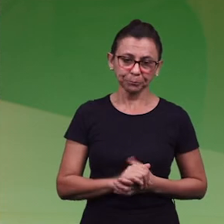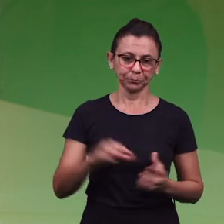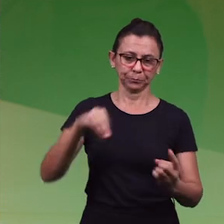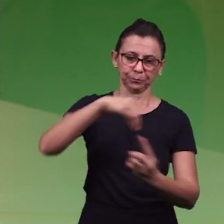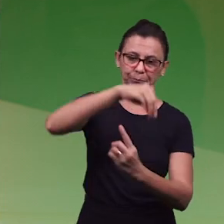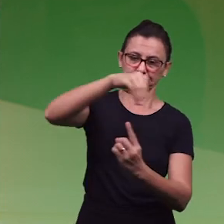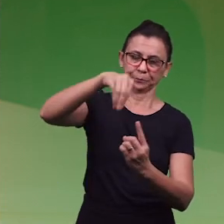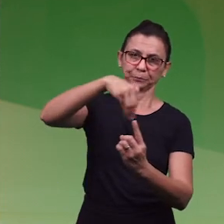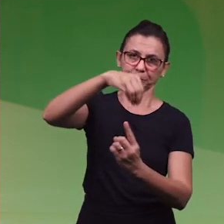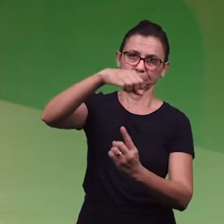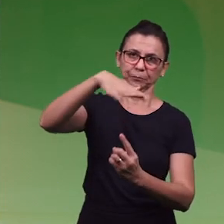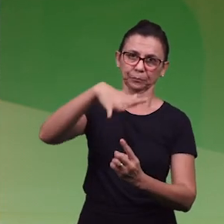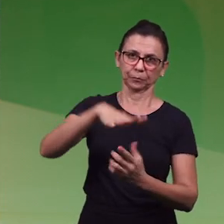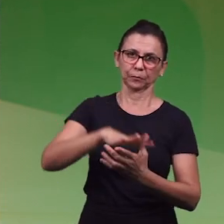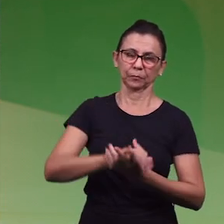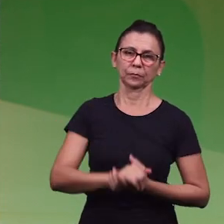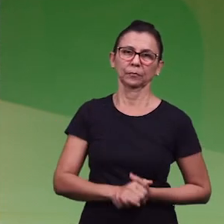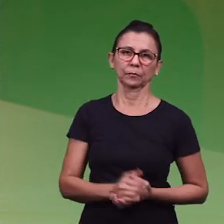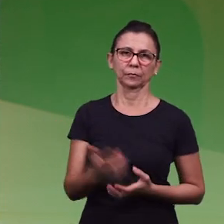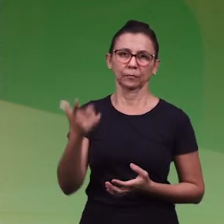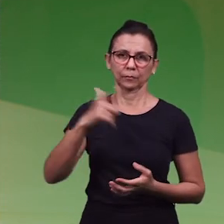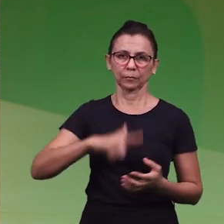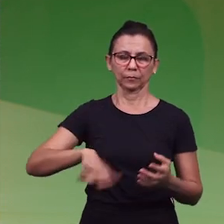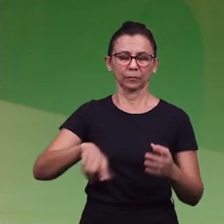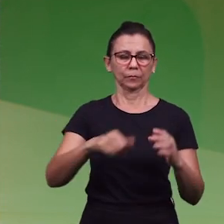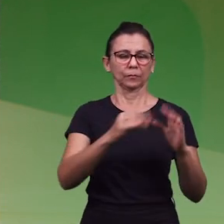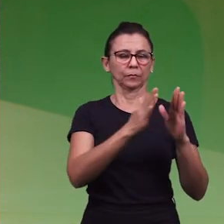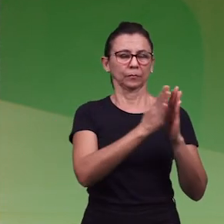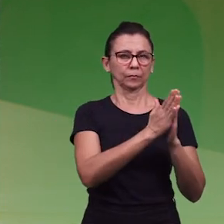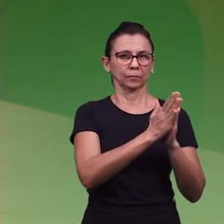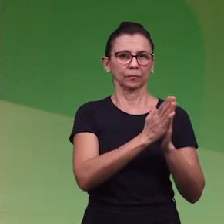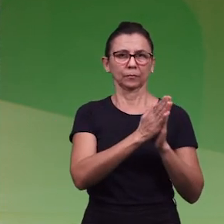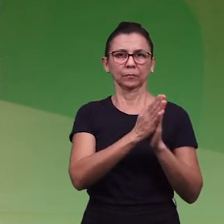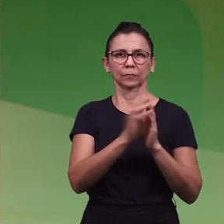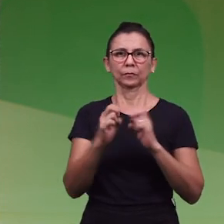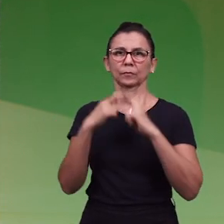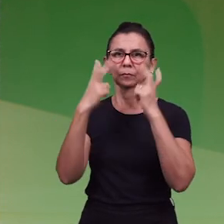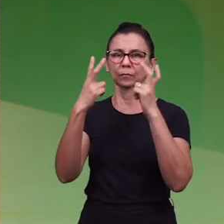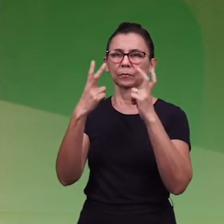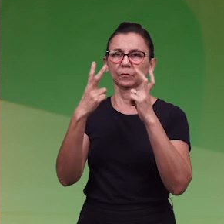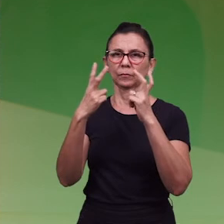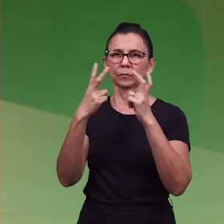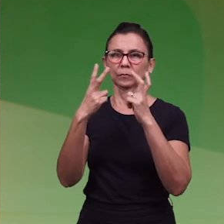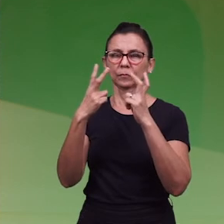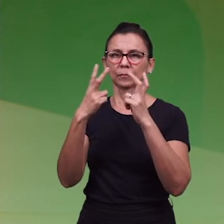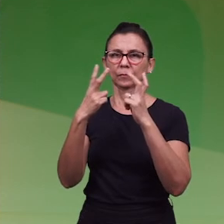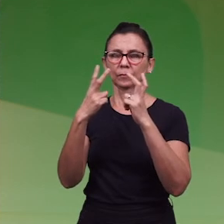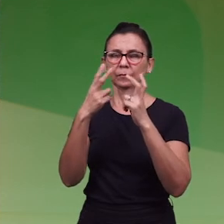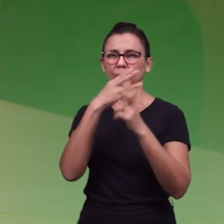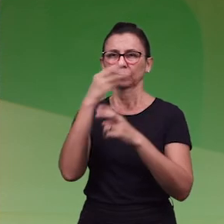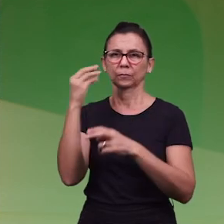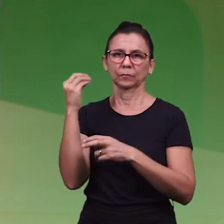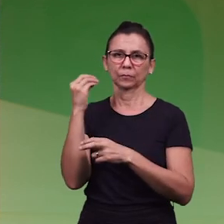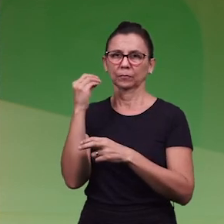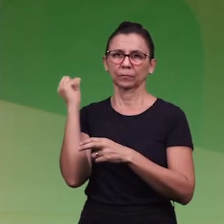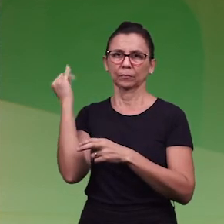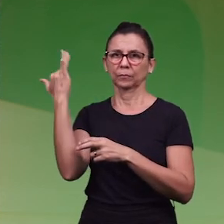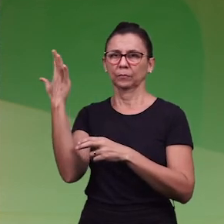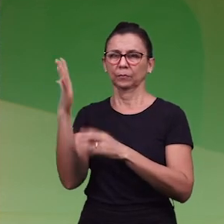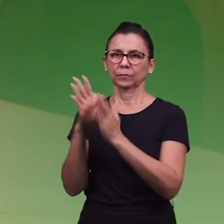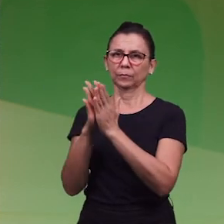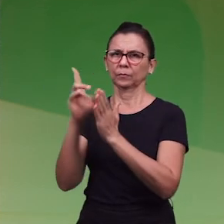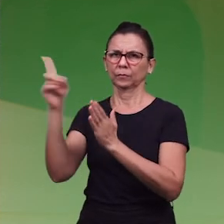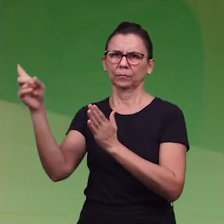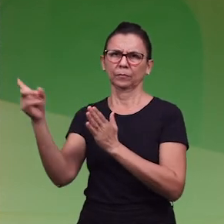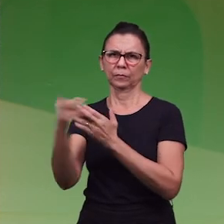recursos da graça, que são, né, repetindo, a oração, o clamor, o jejum, a madrugada, o louvor, a palavra e